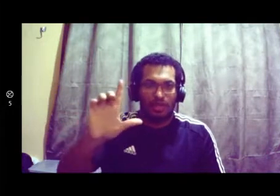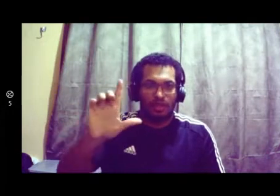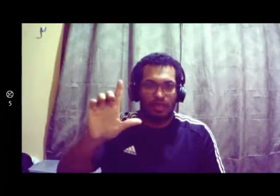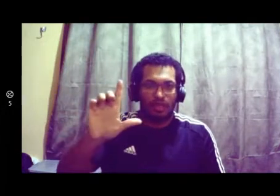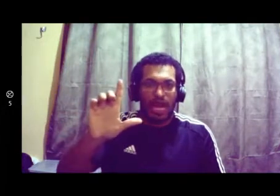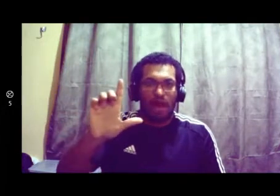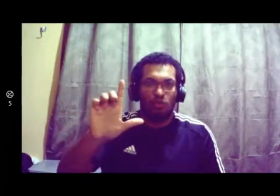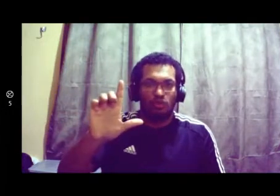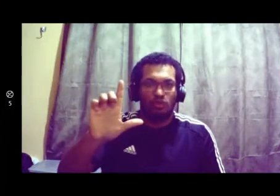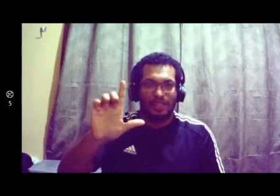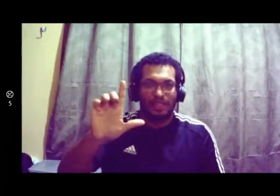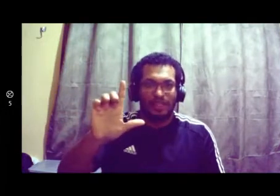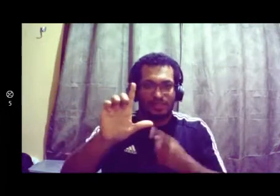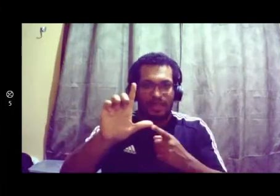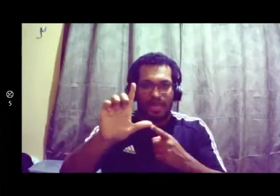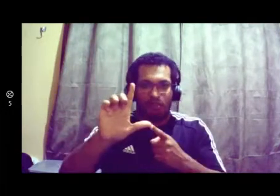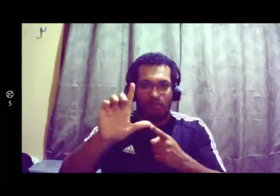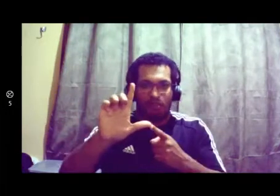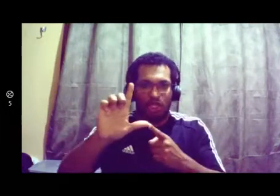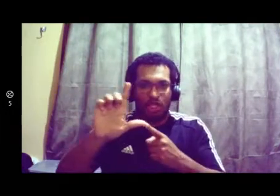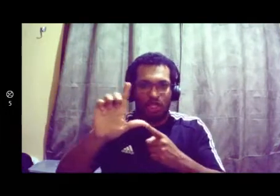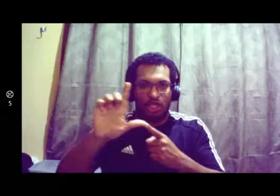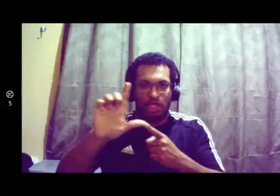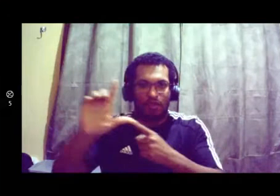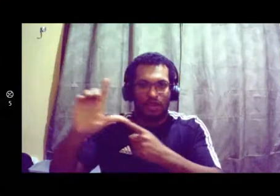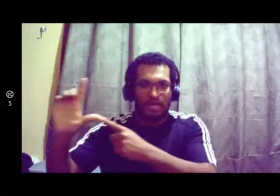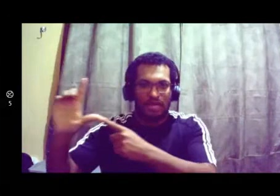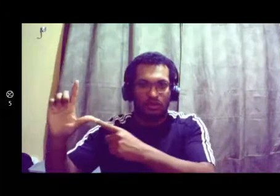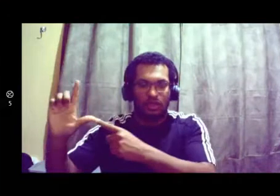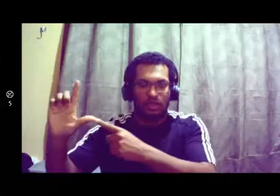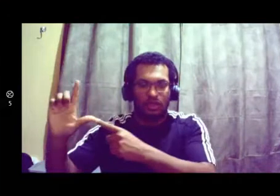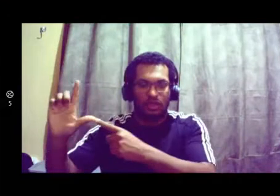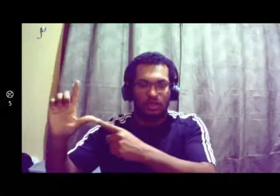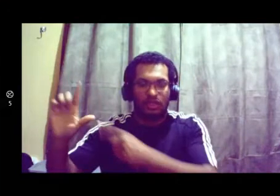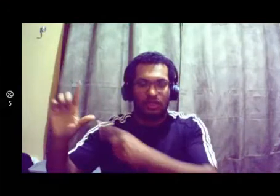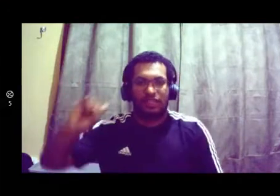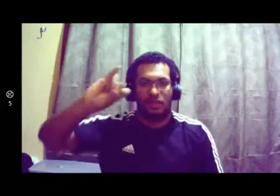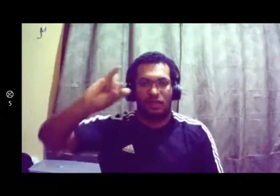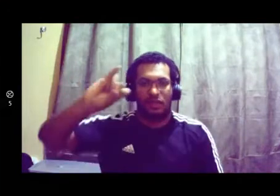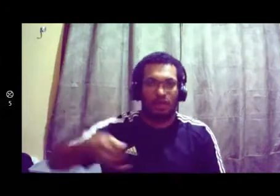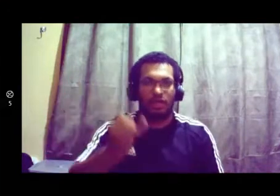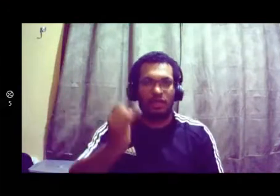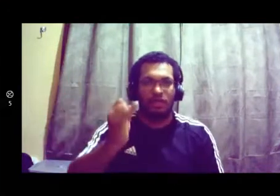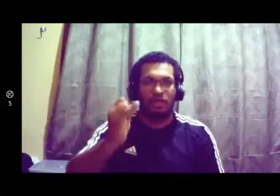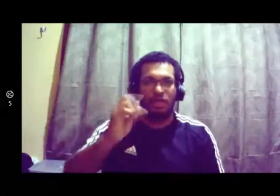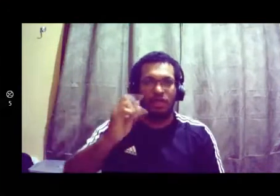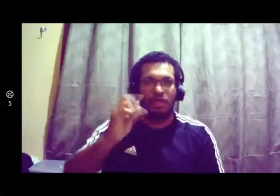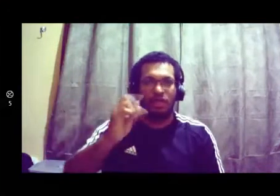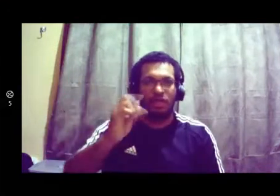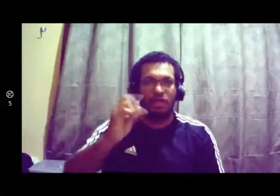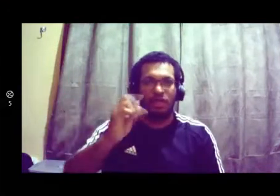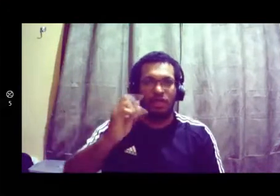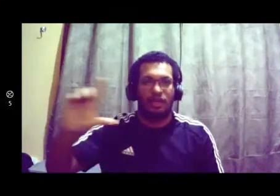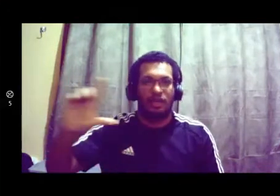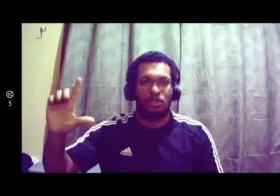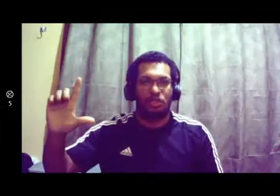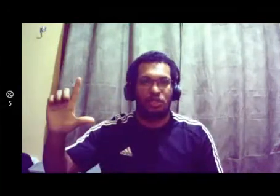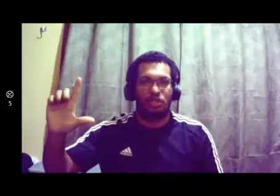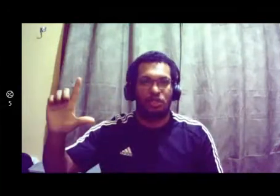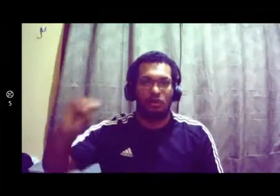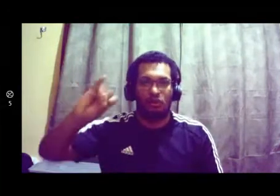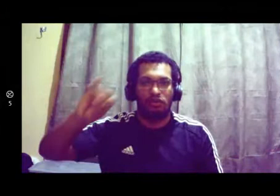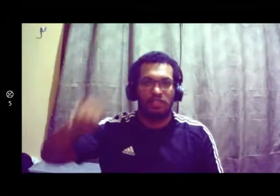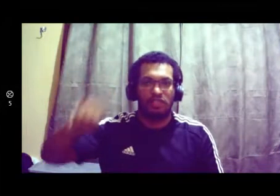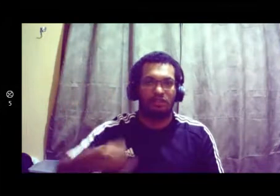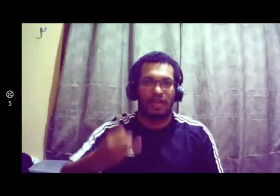um L. Alguns fazem esse L puxando para o lado. Então faz assim, ó, J e L, puxando para o